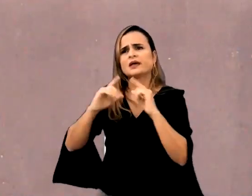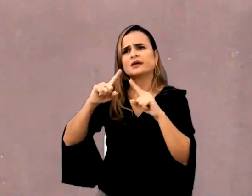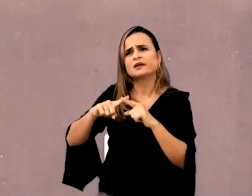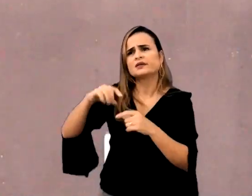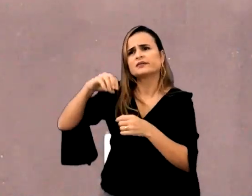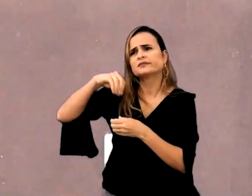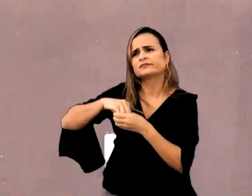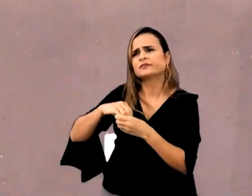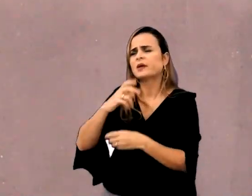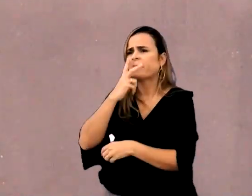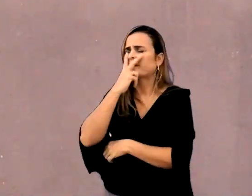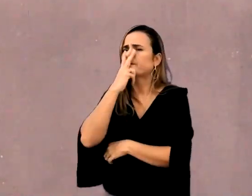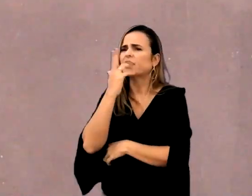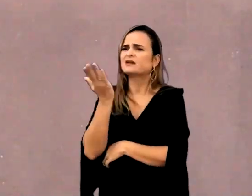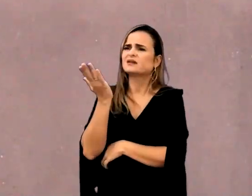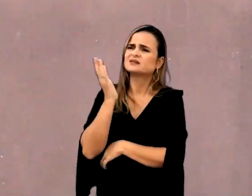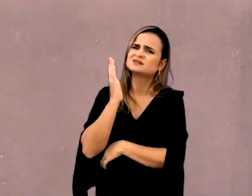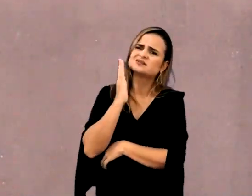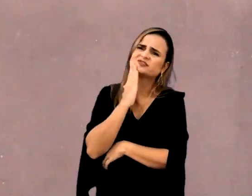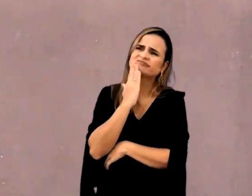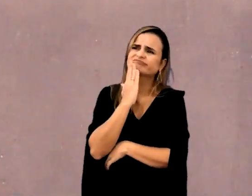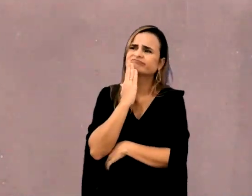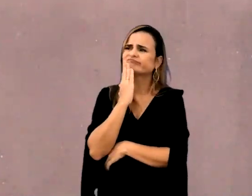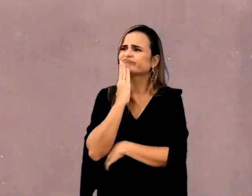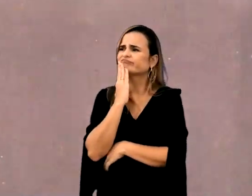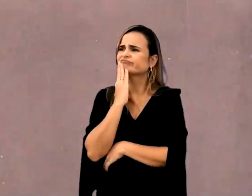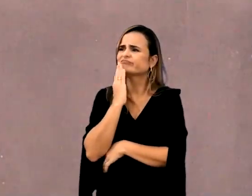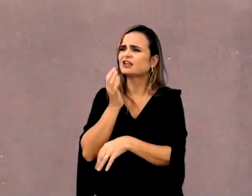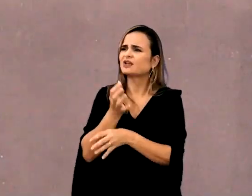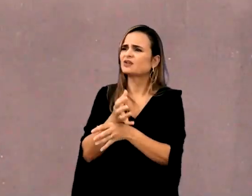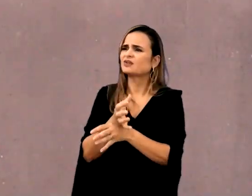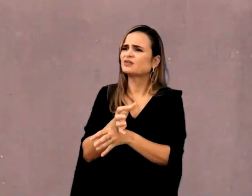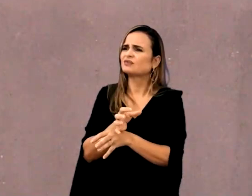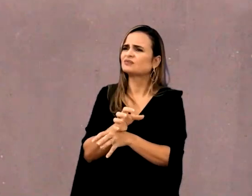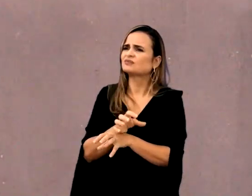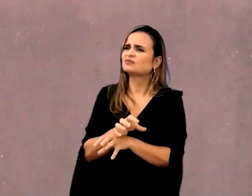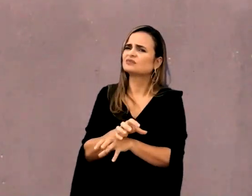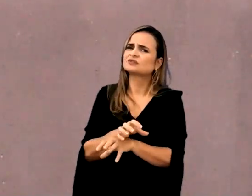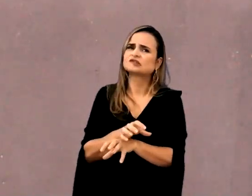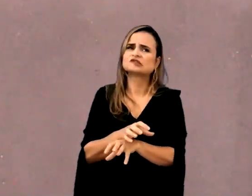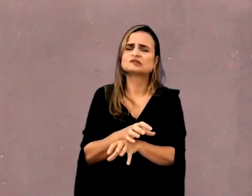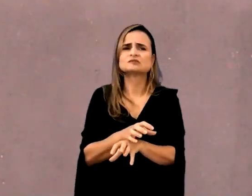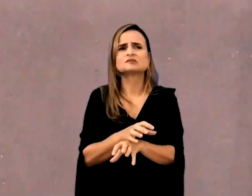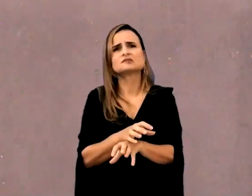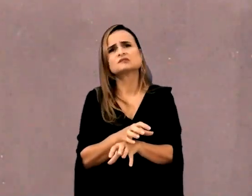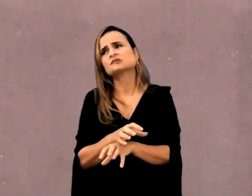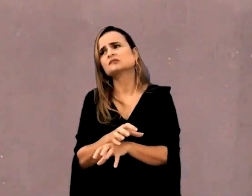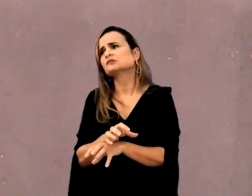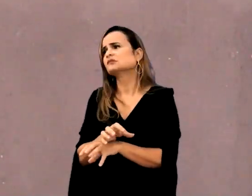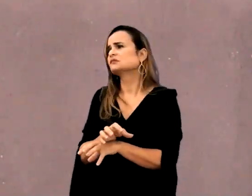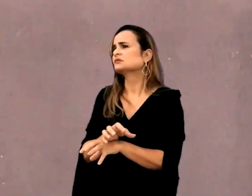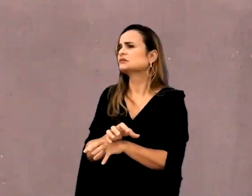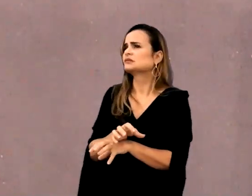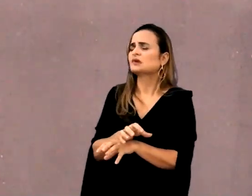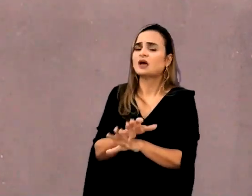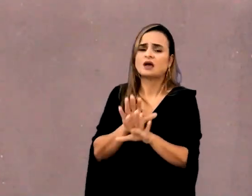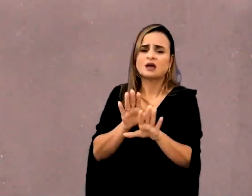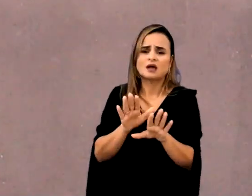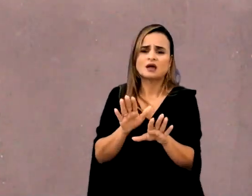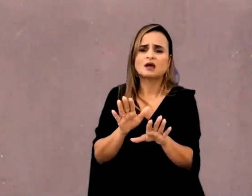perdido. Sabe por quê? Porque estamos às vezes como uma vida